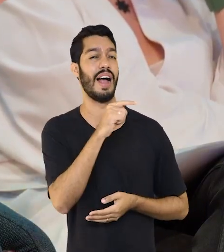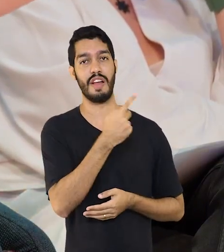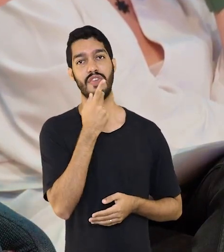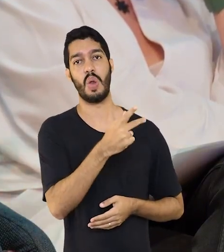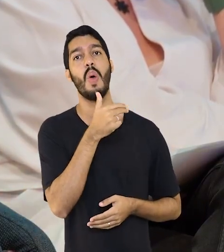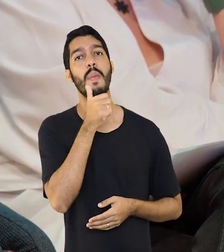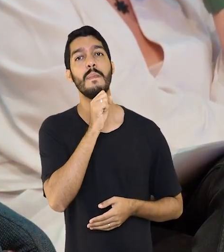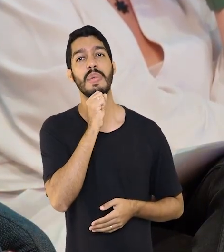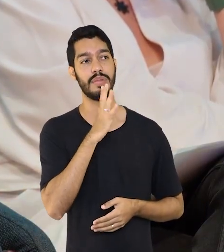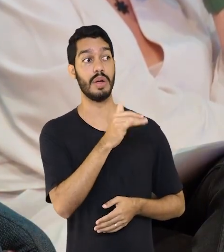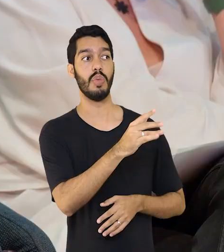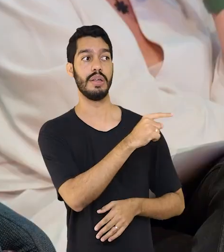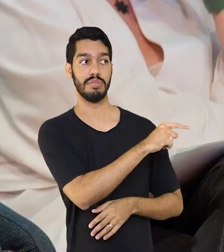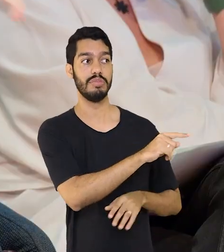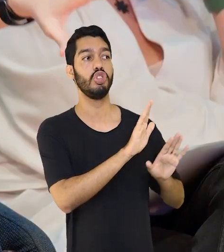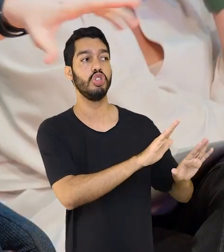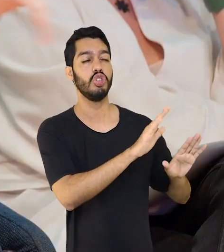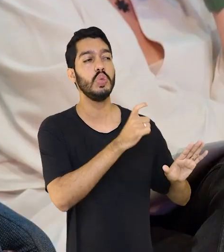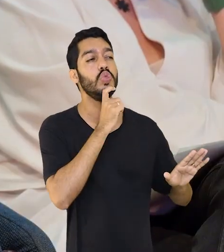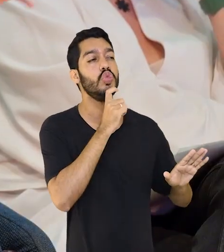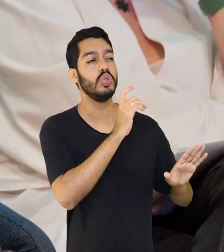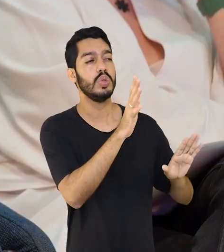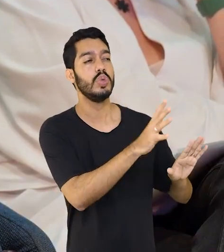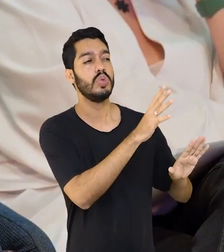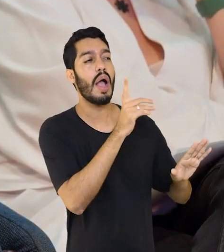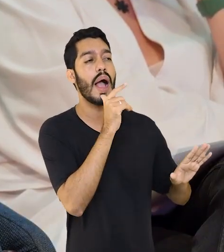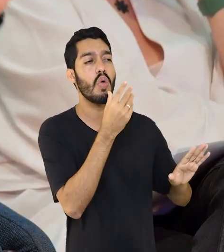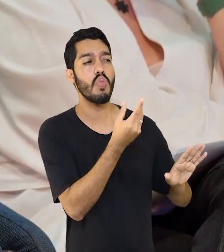ela hoje no ar-condicionado, hidrata ela hoje, porque eu sei